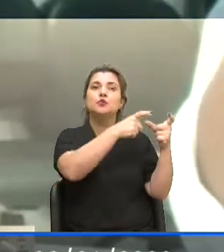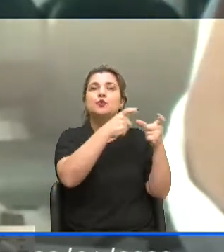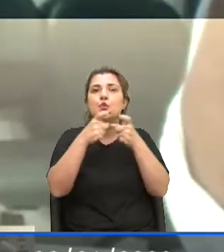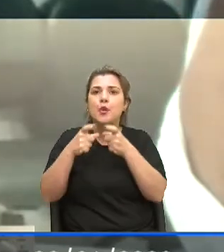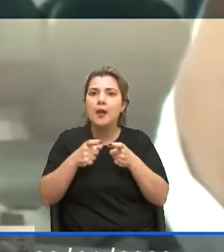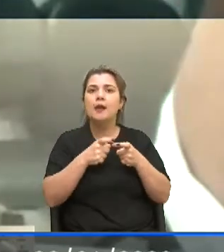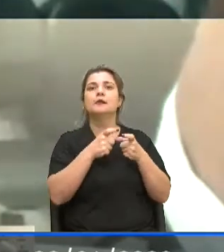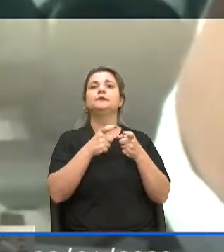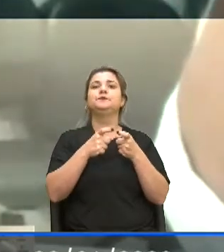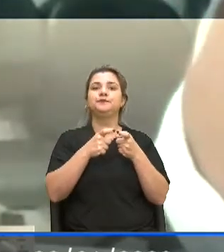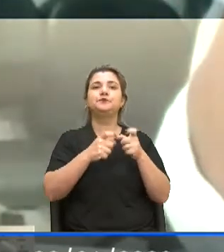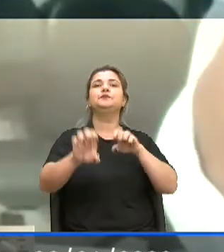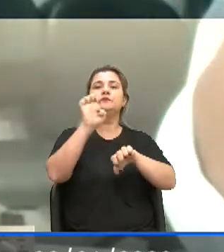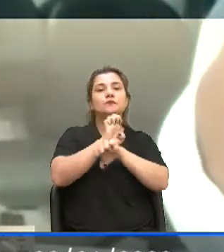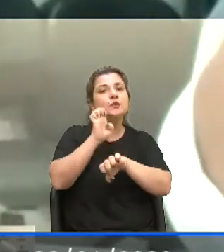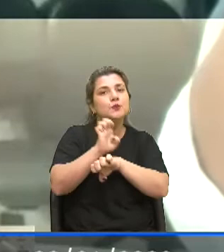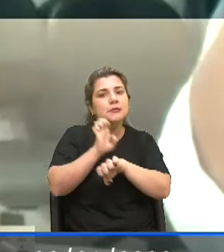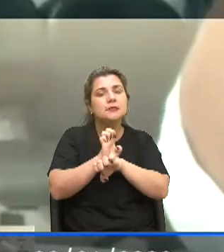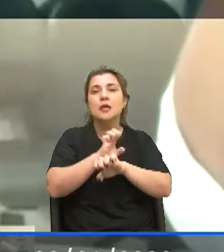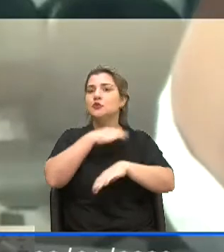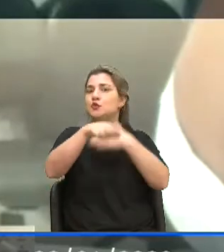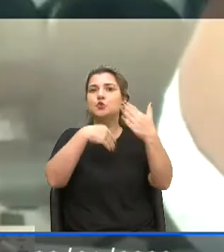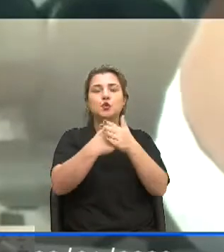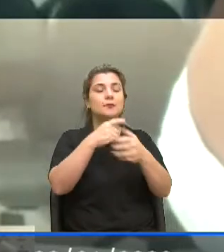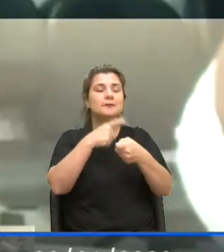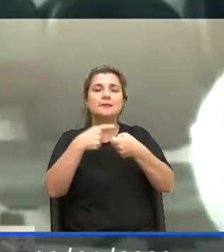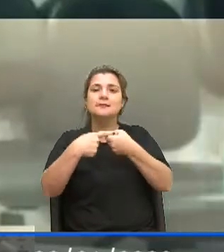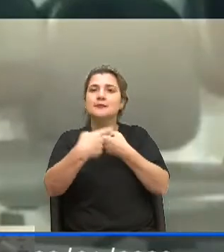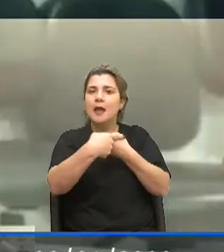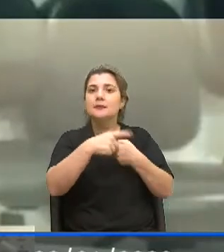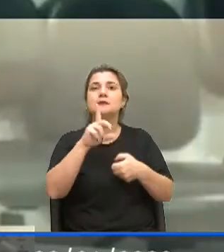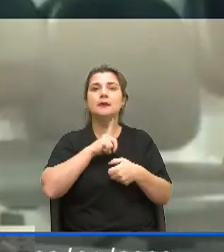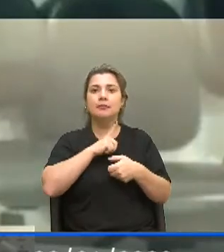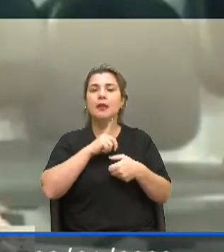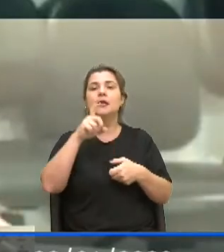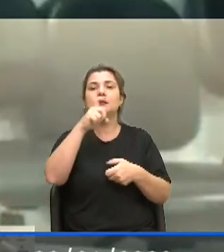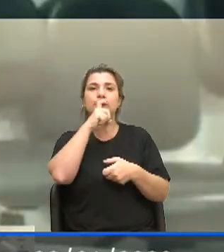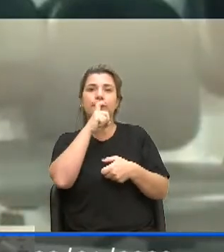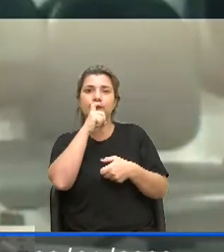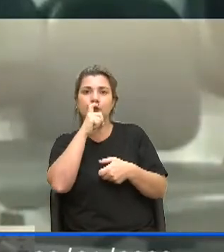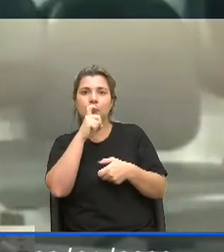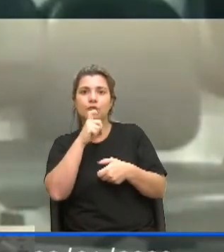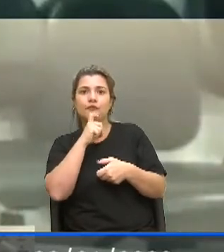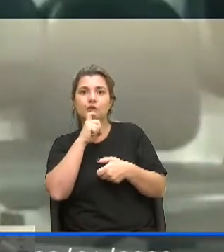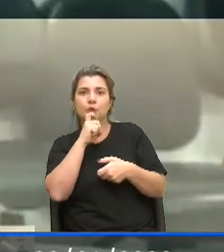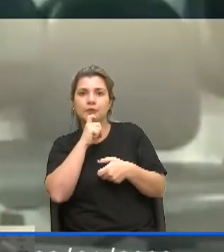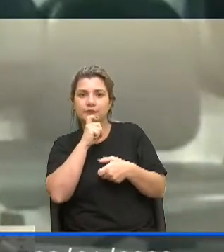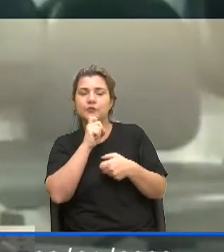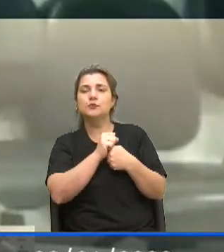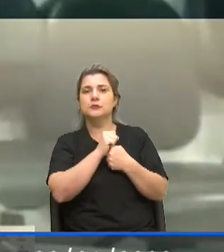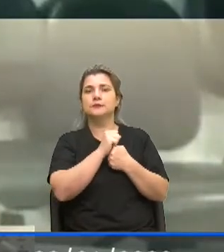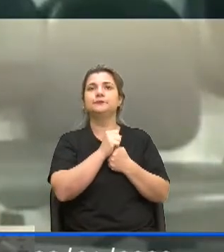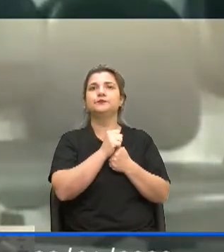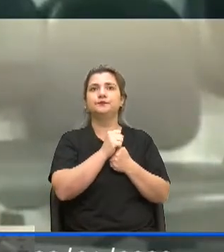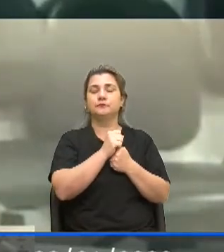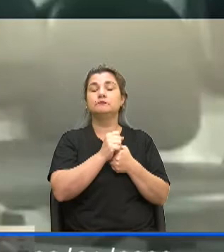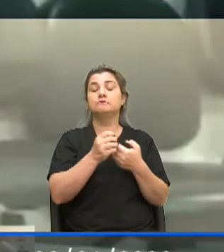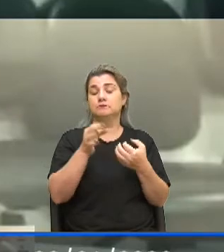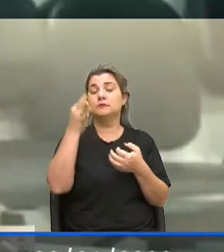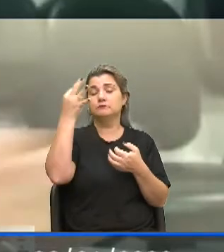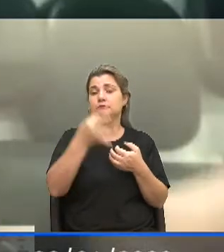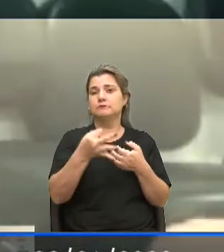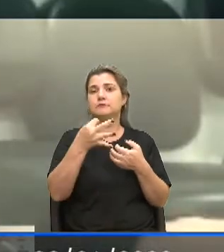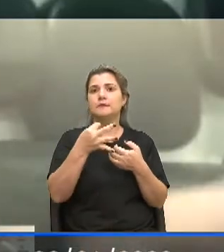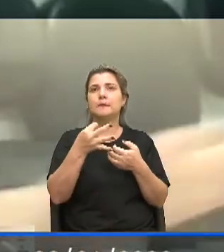todas as cidades que têm frigoríficos como uma medida dessa. Isso, exatamente. Então, começando com o término aqui da fala